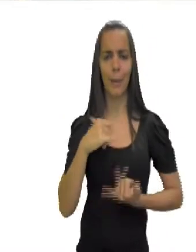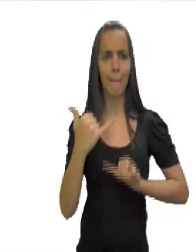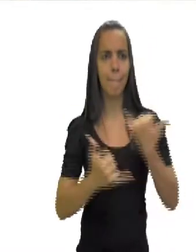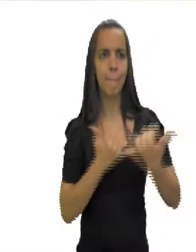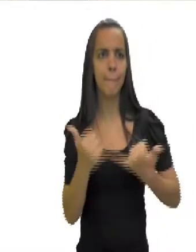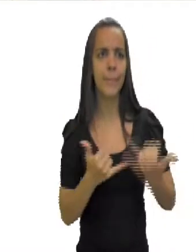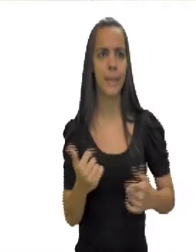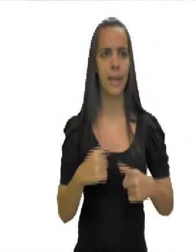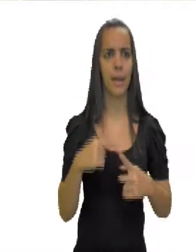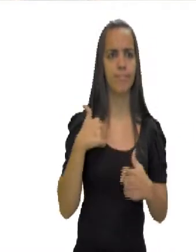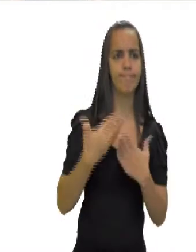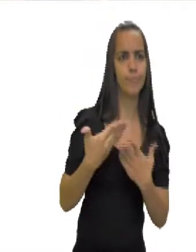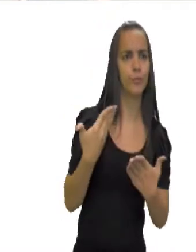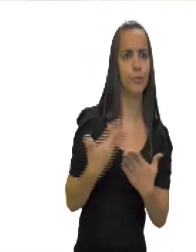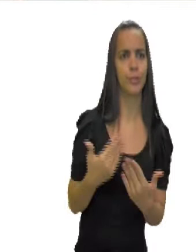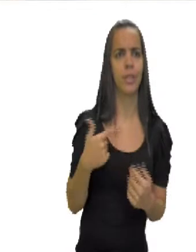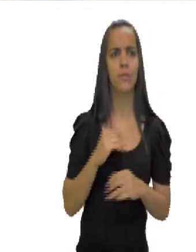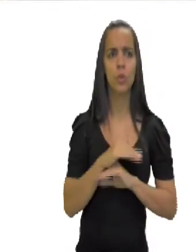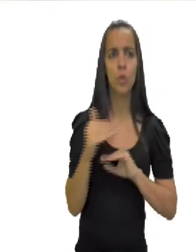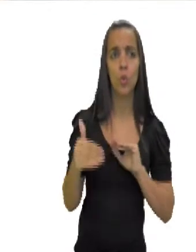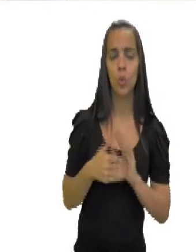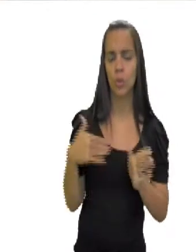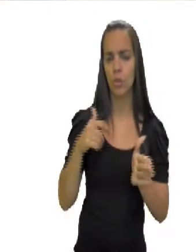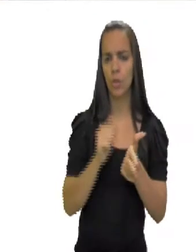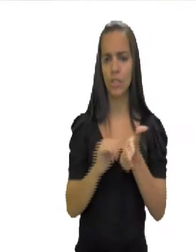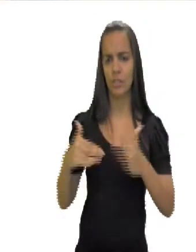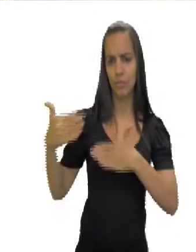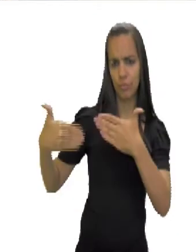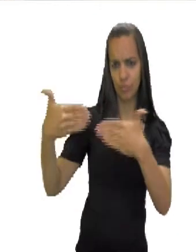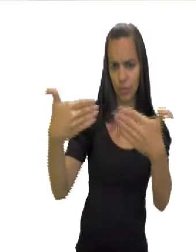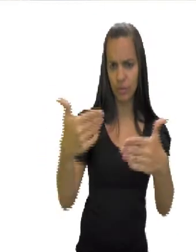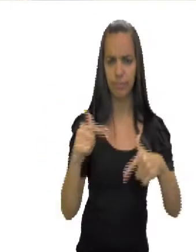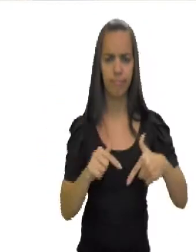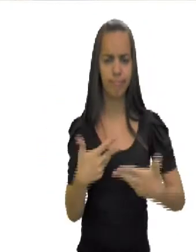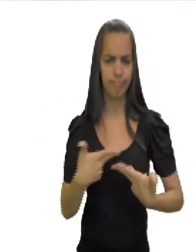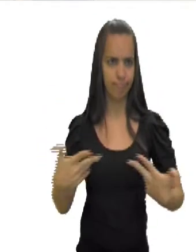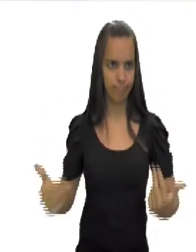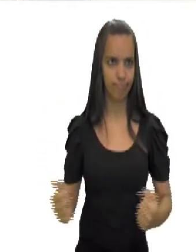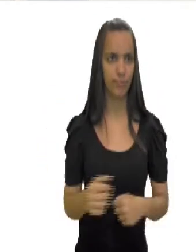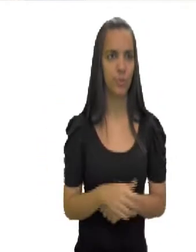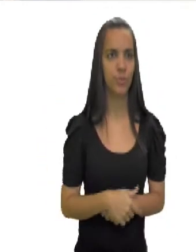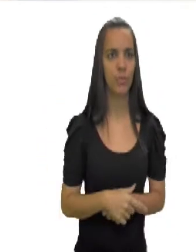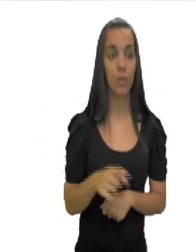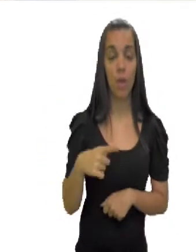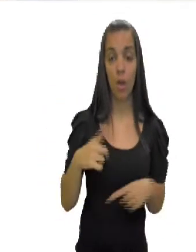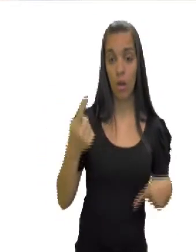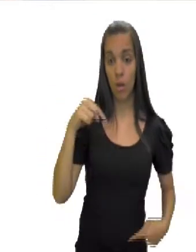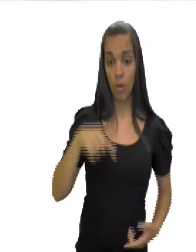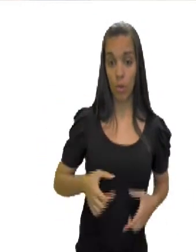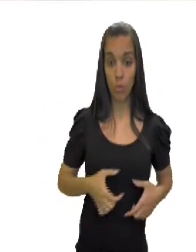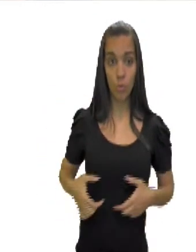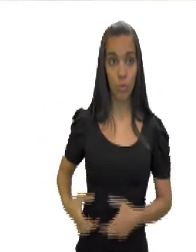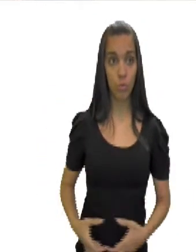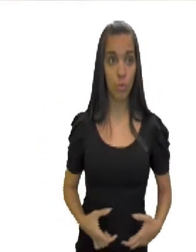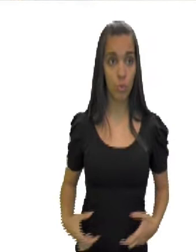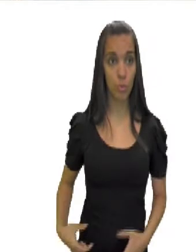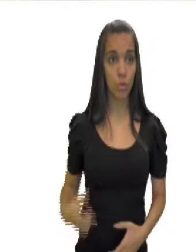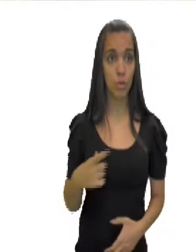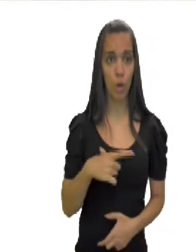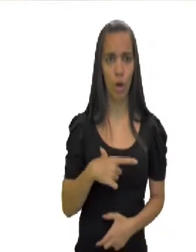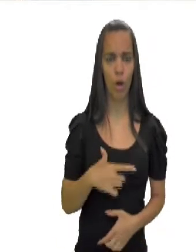trabalharmos, enfim, para fazermos as nossas atividades diárias. Os órgãos que compõem o